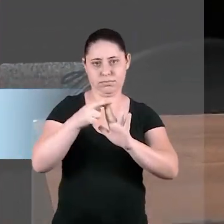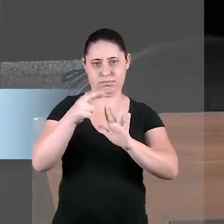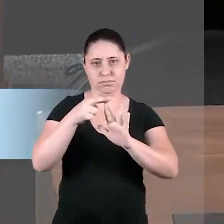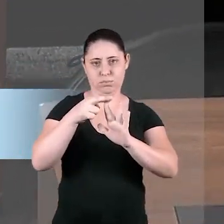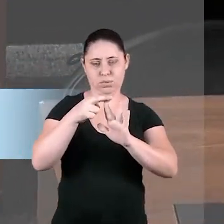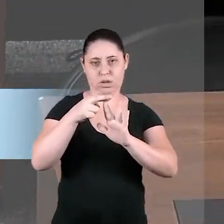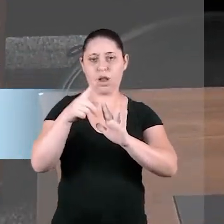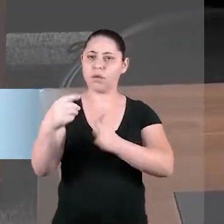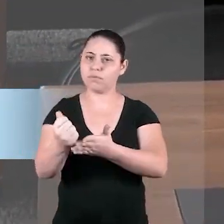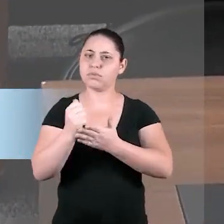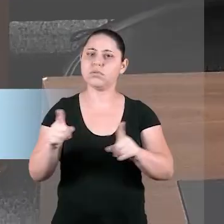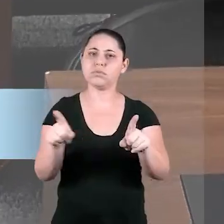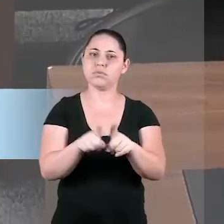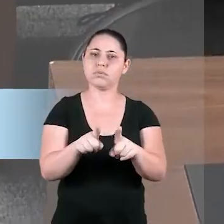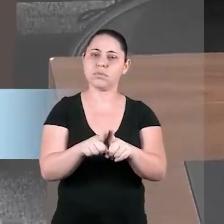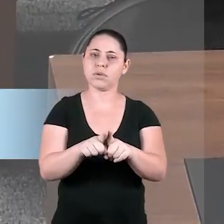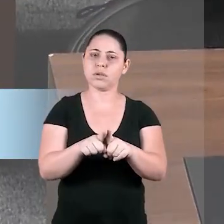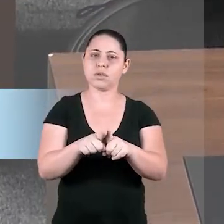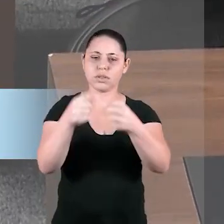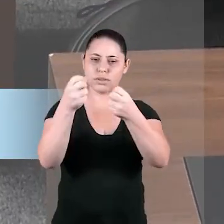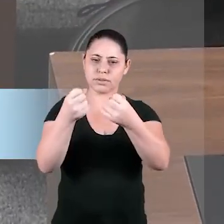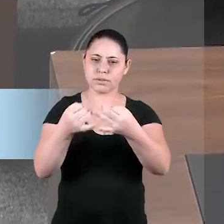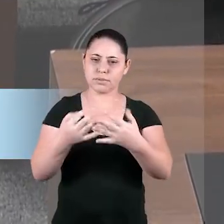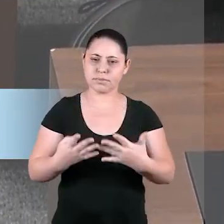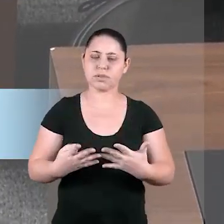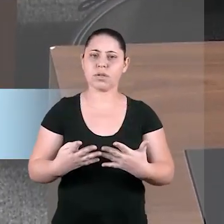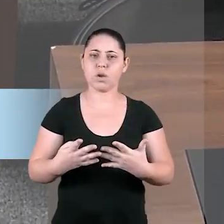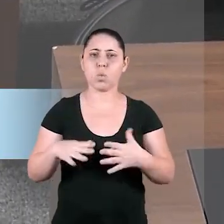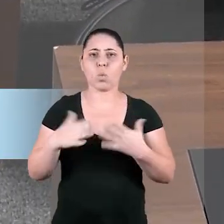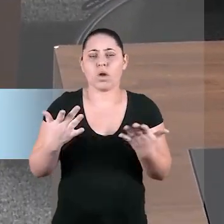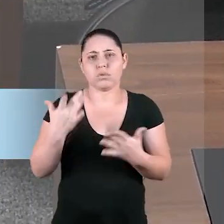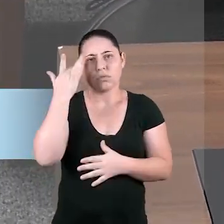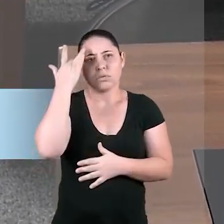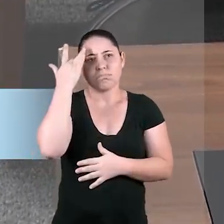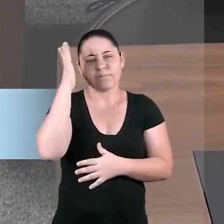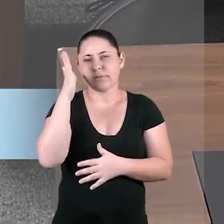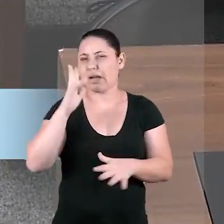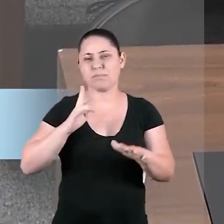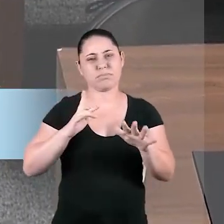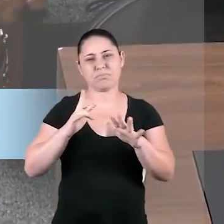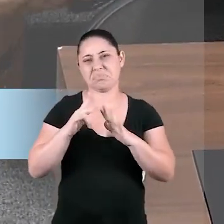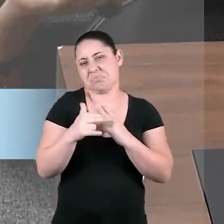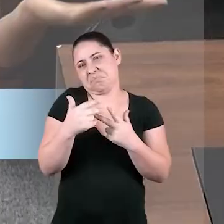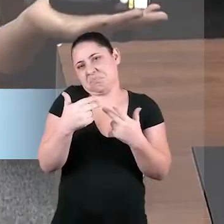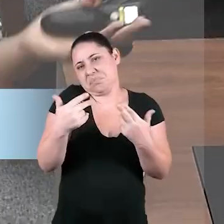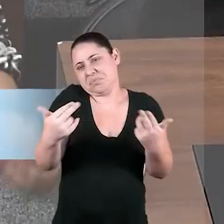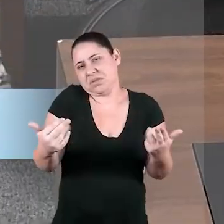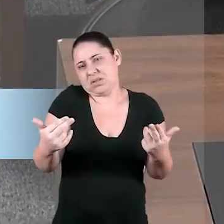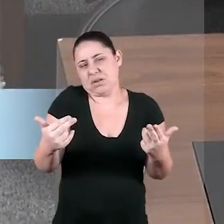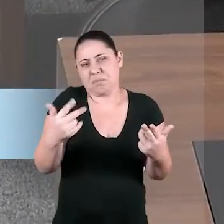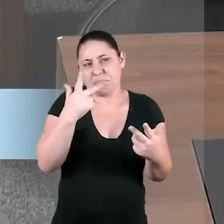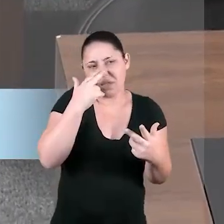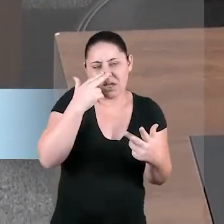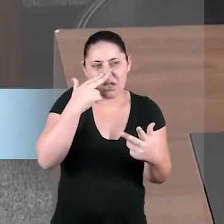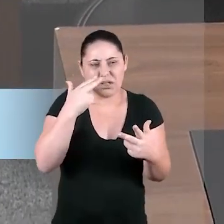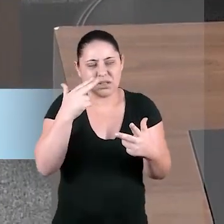resolução. Então, eu vim aqui também para falar para vocês que quando a gente não sabe das coisas, a gente fica